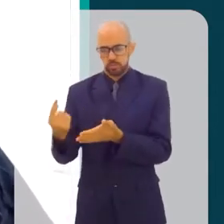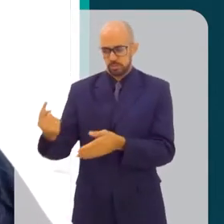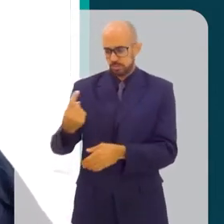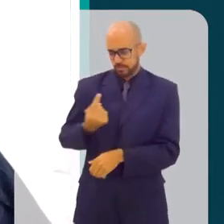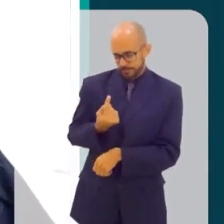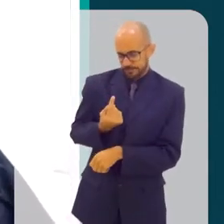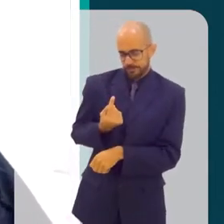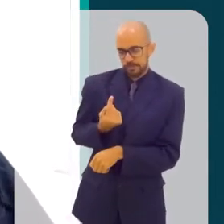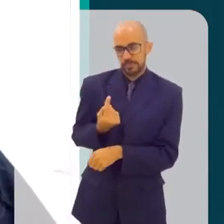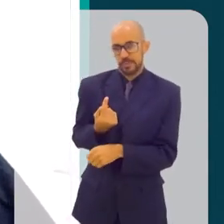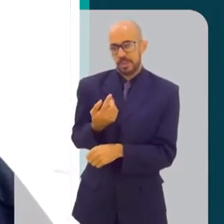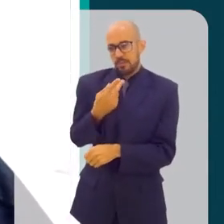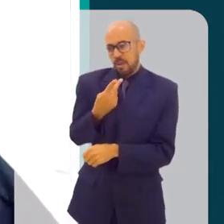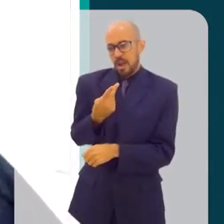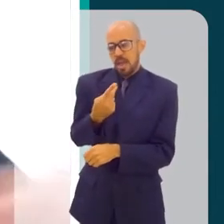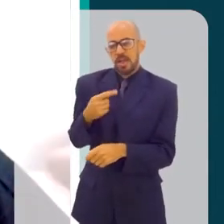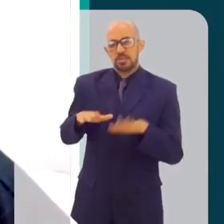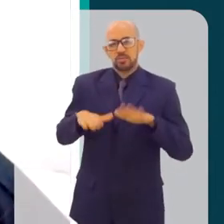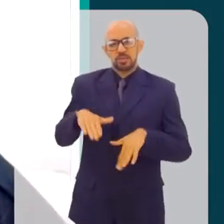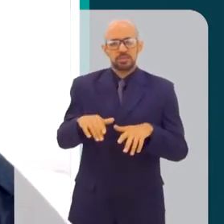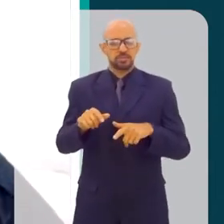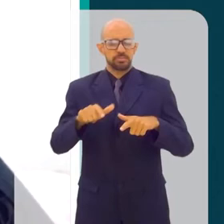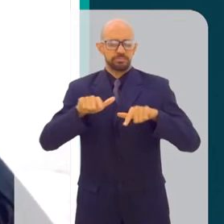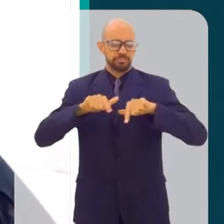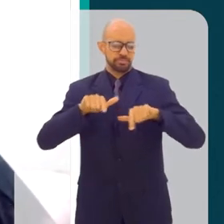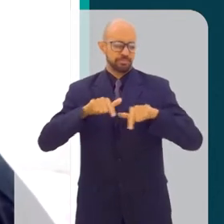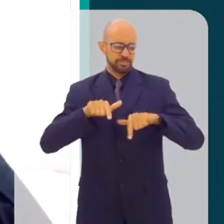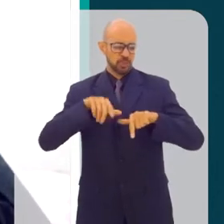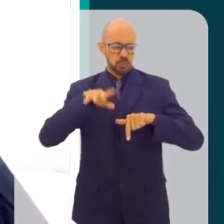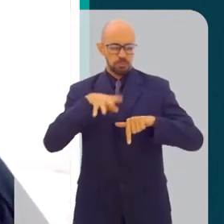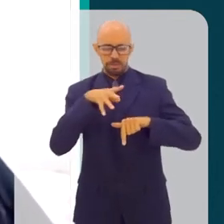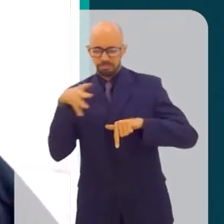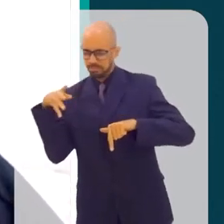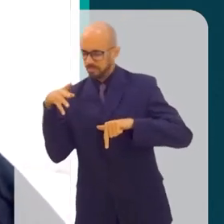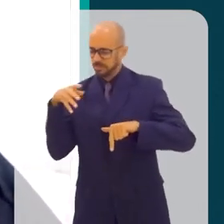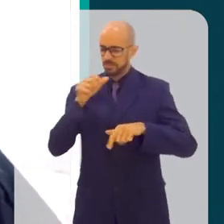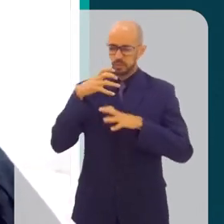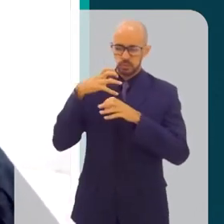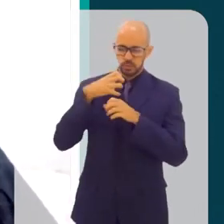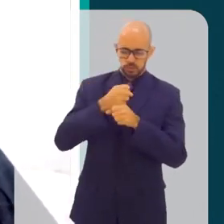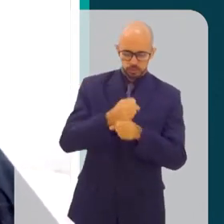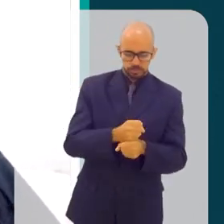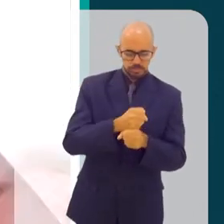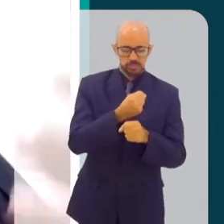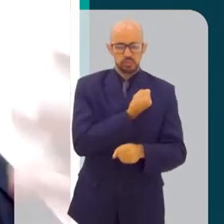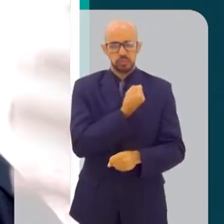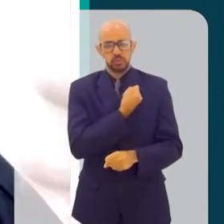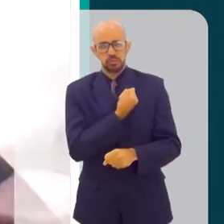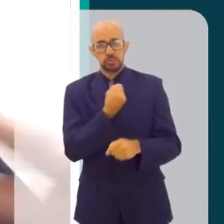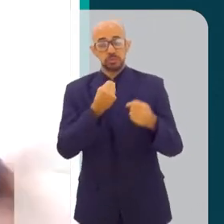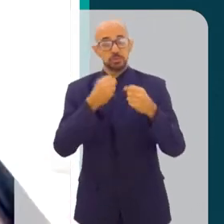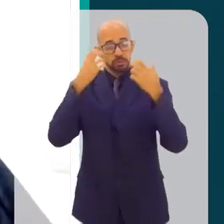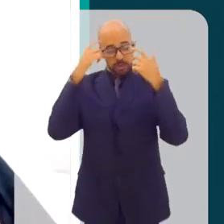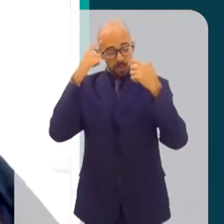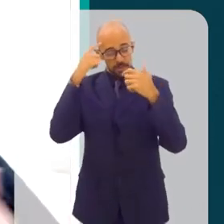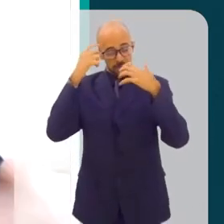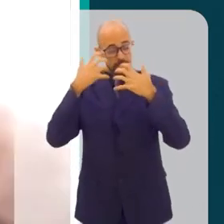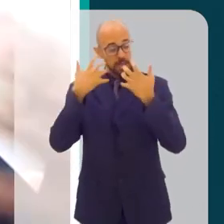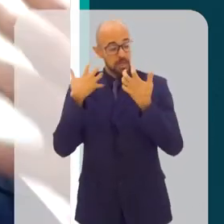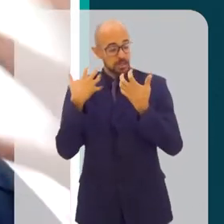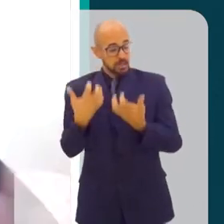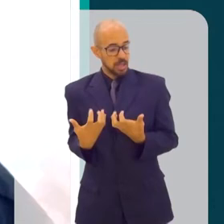pacientes que falam assim, Karina, às vezes eu estou trabalhando com número, fazendo tabela, fazendo o um fechamento do mês, a minha cabeça fica